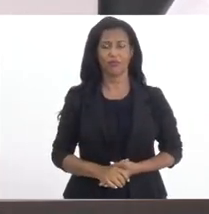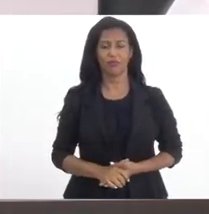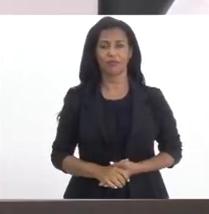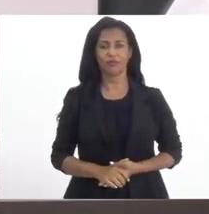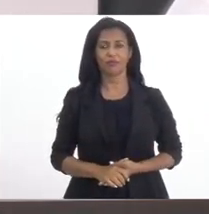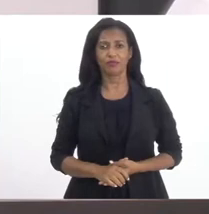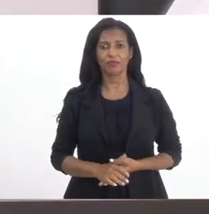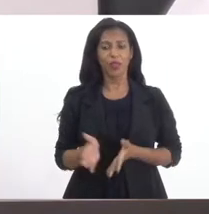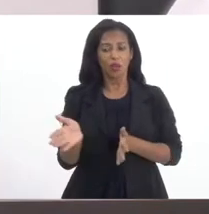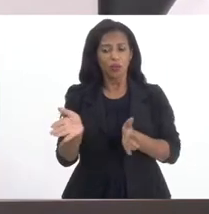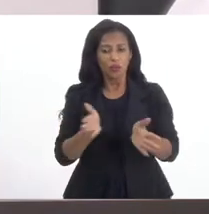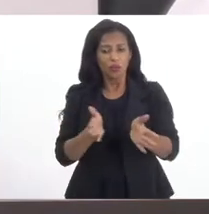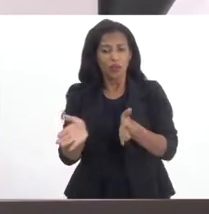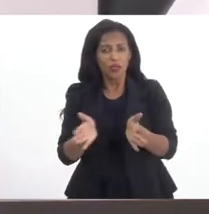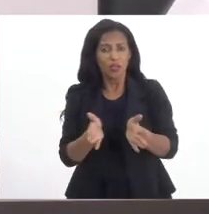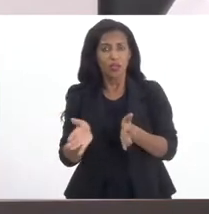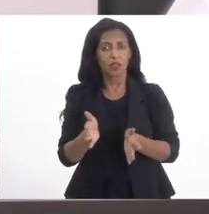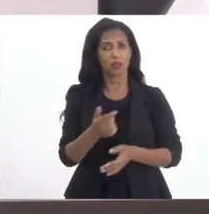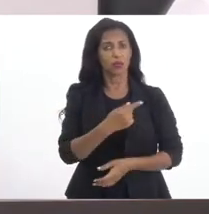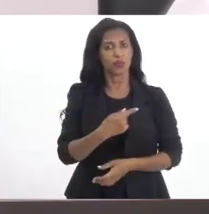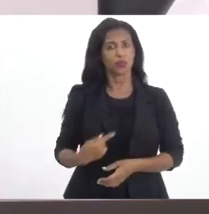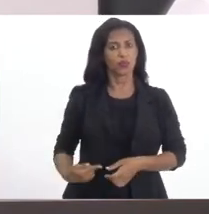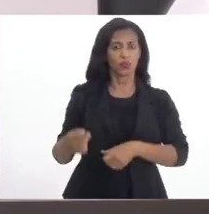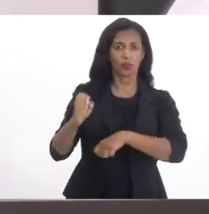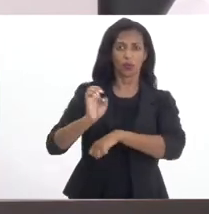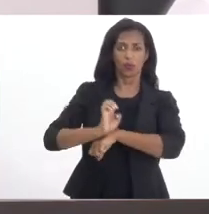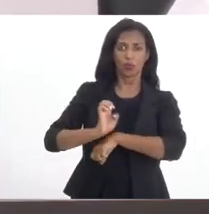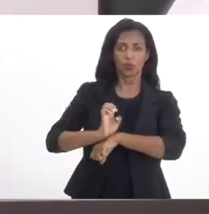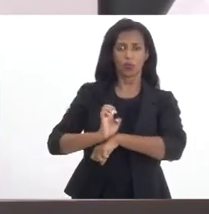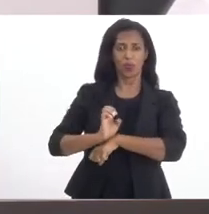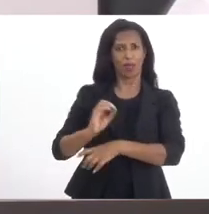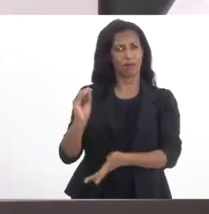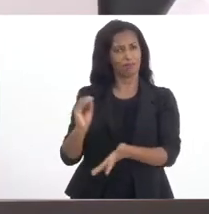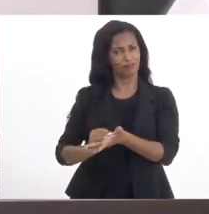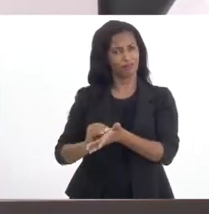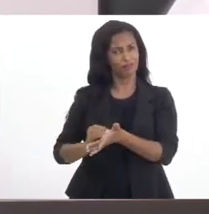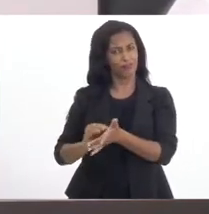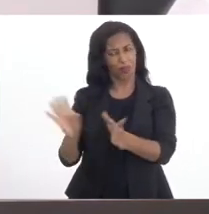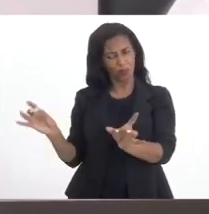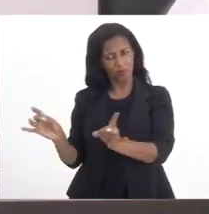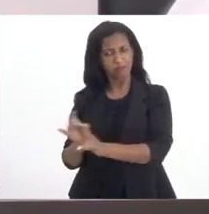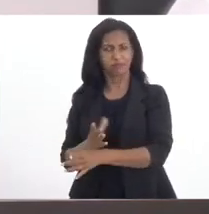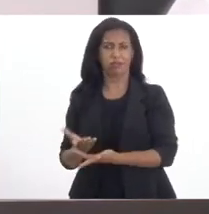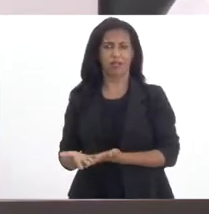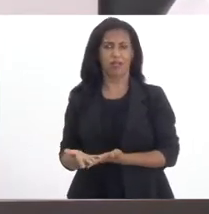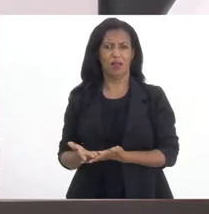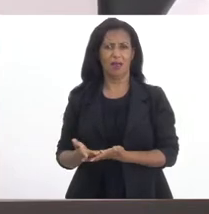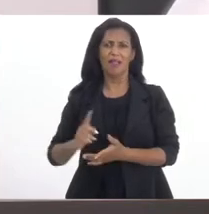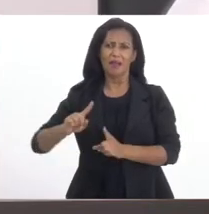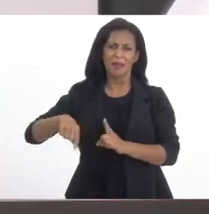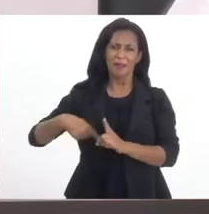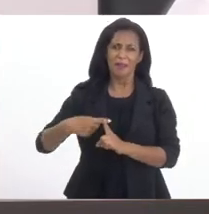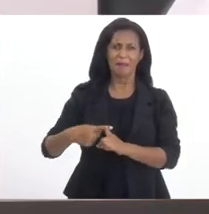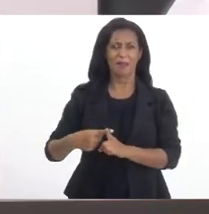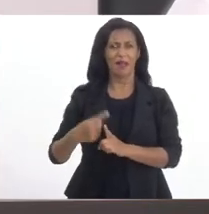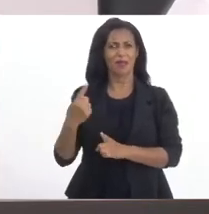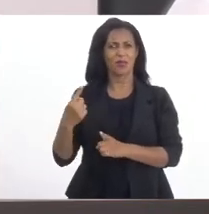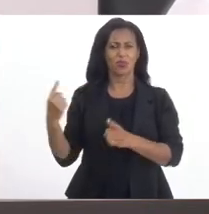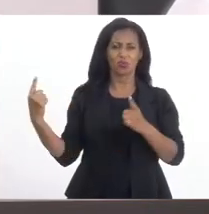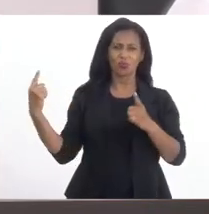nos trâmites do governo do Estado, que nunca são concluídos. Essa, infelizmente, é mais um dos impasses, é mais um dos